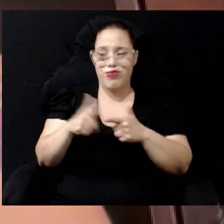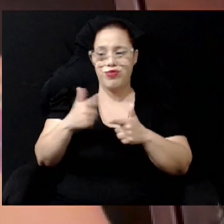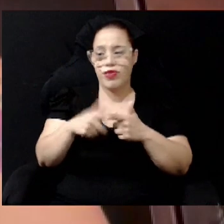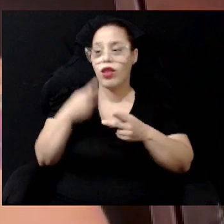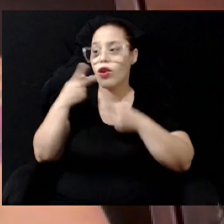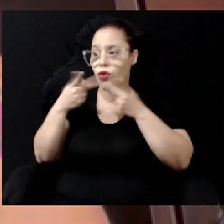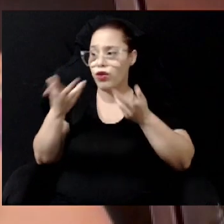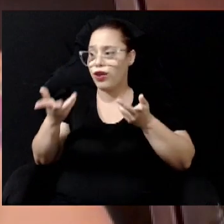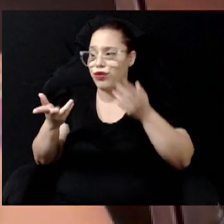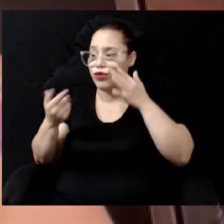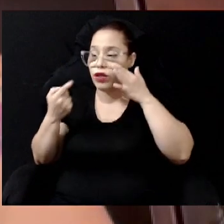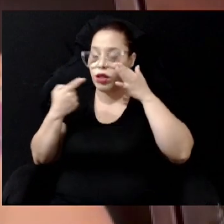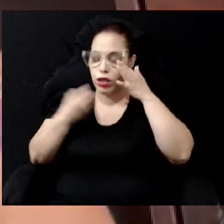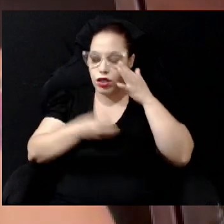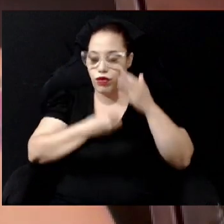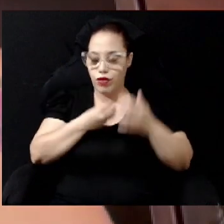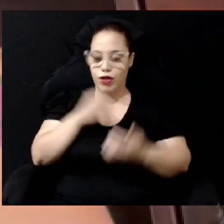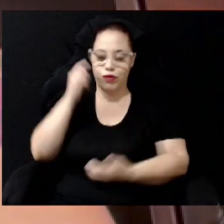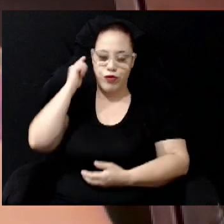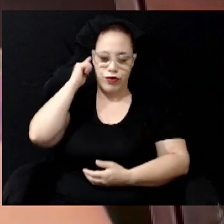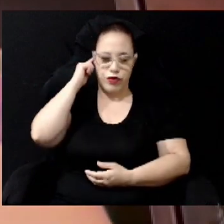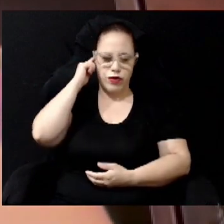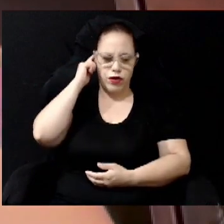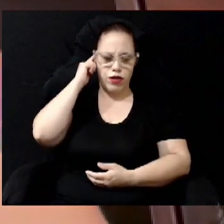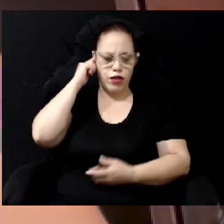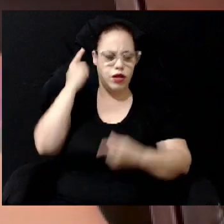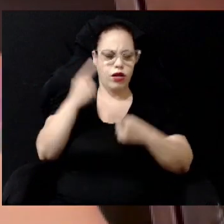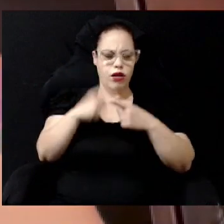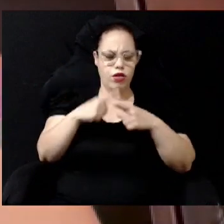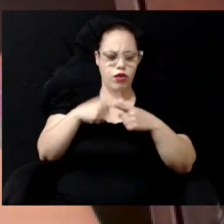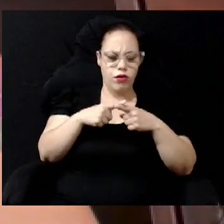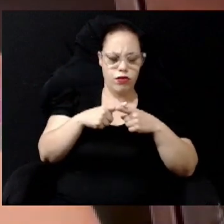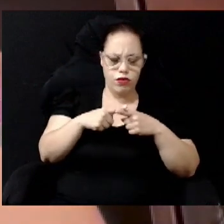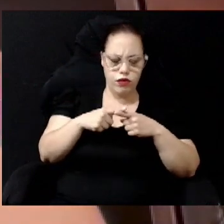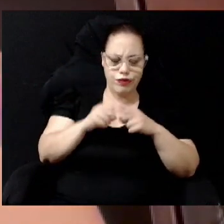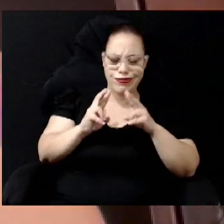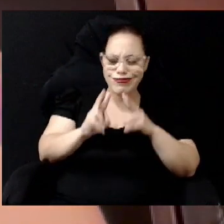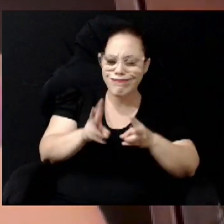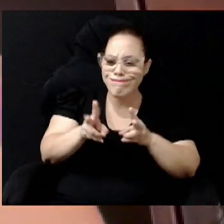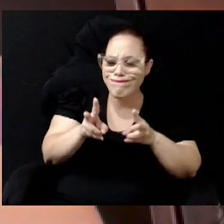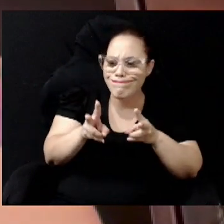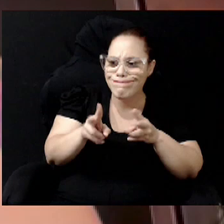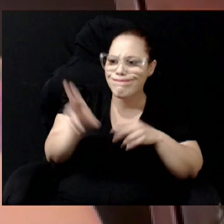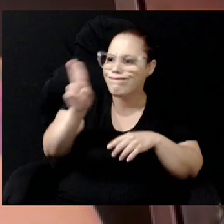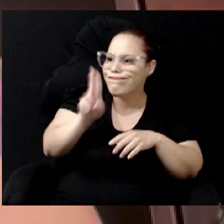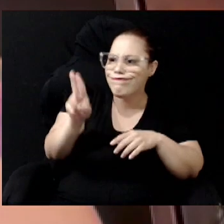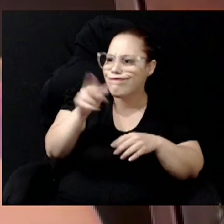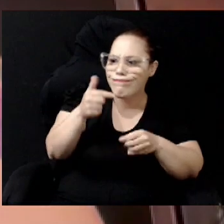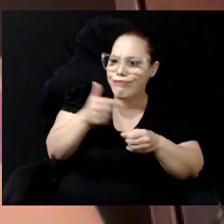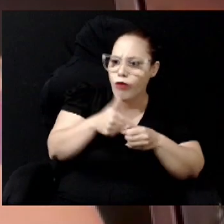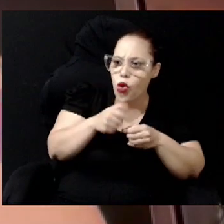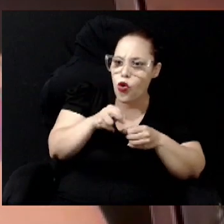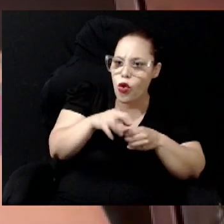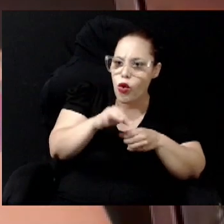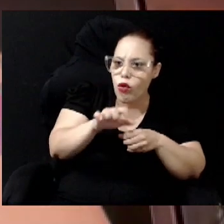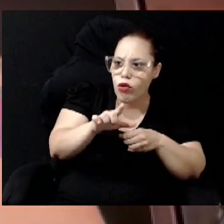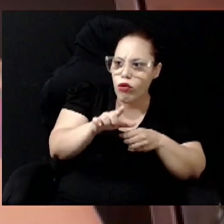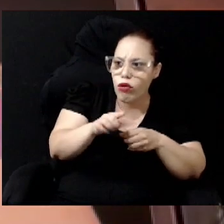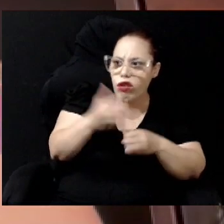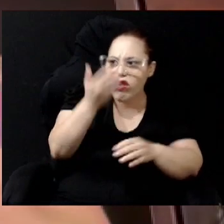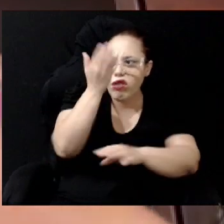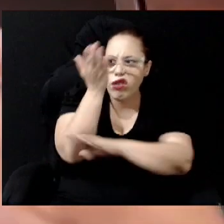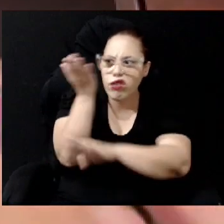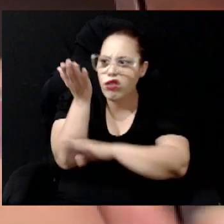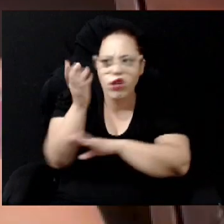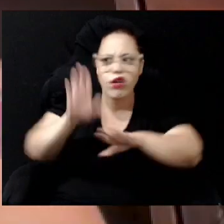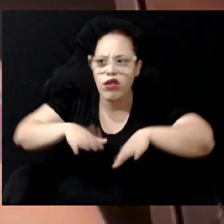está vivendo. Mas por que que a gente ainda continua usando combustível fóssil e desmatando, né? Então